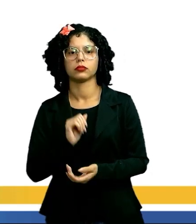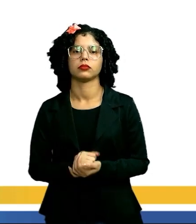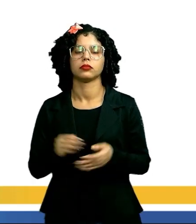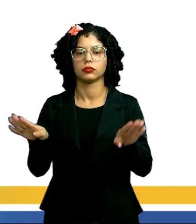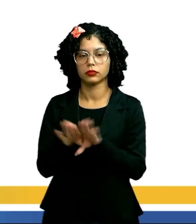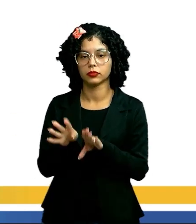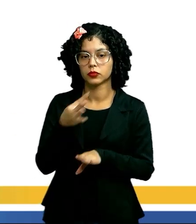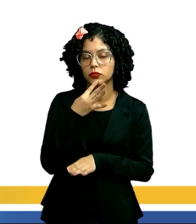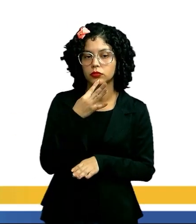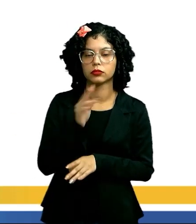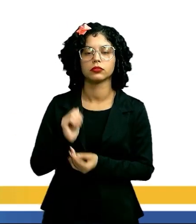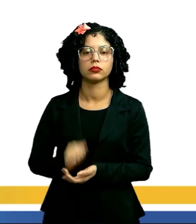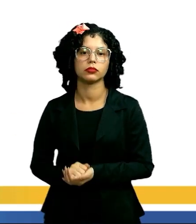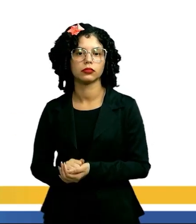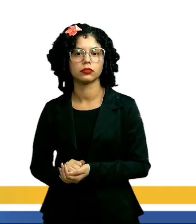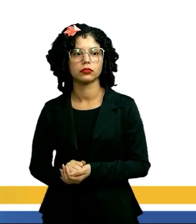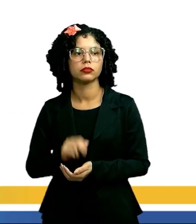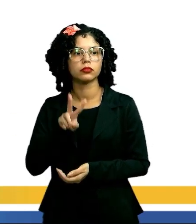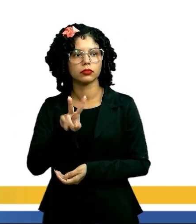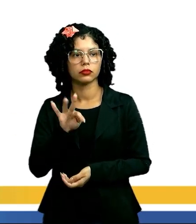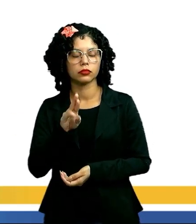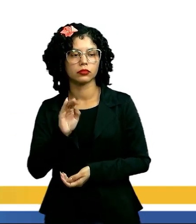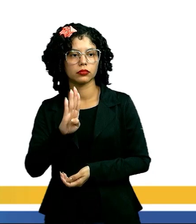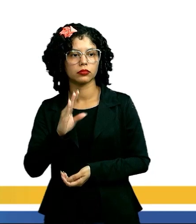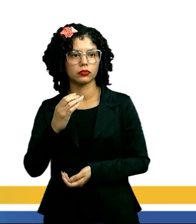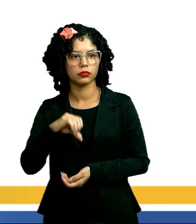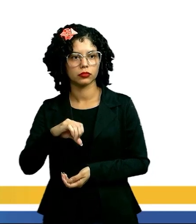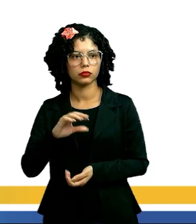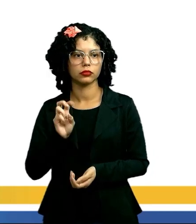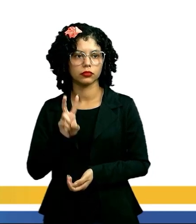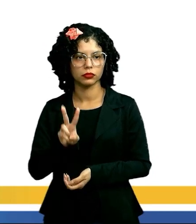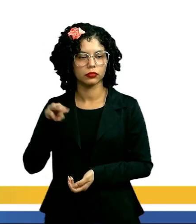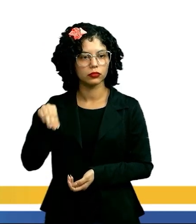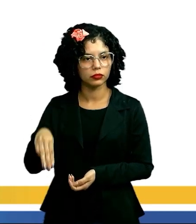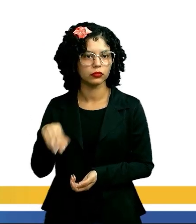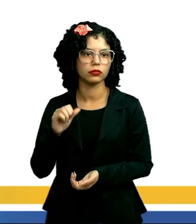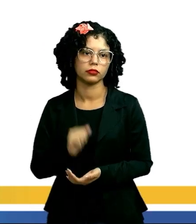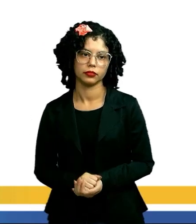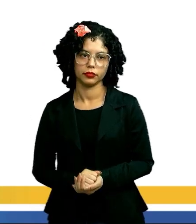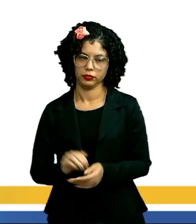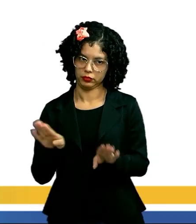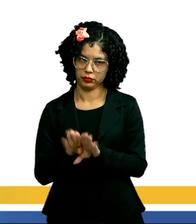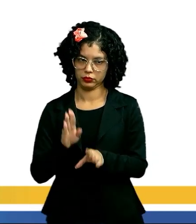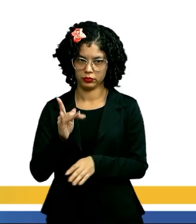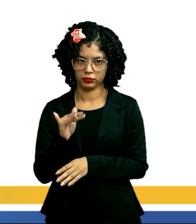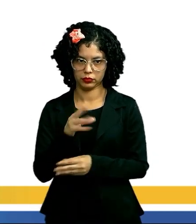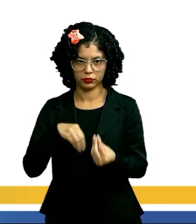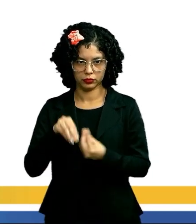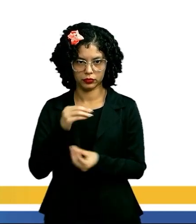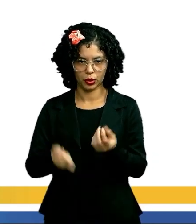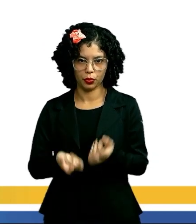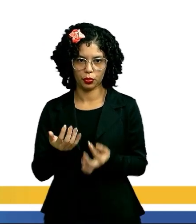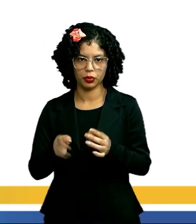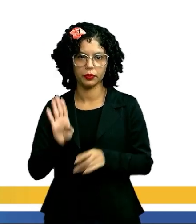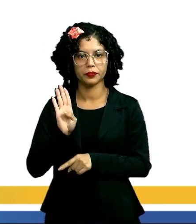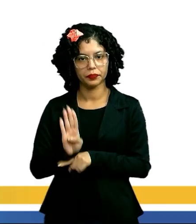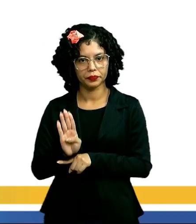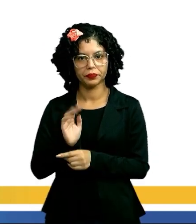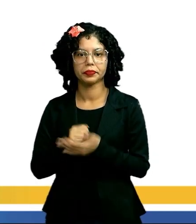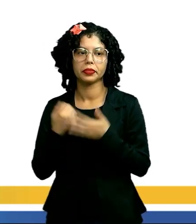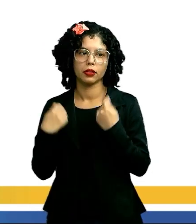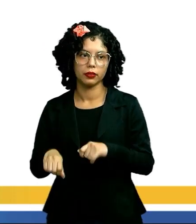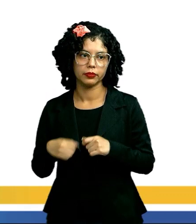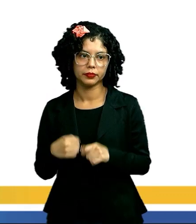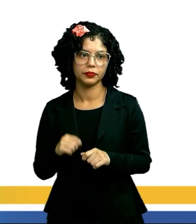piterol-glutâmico, também conhecido como vitamina B9 ou vitamina M, é uma vitamina hidrossolúvel pertencente ao complexo